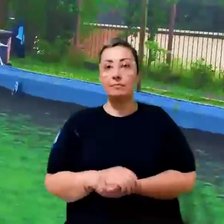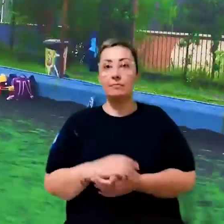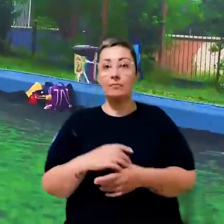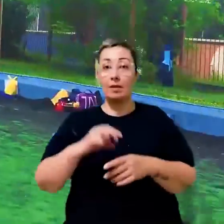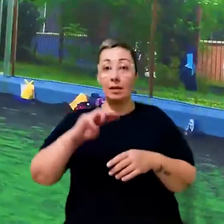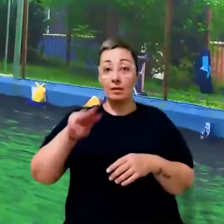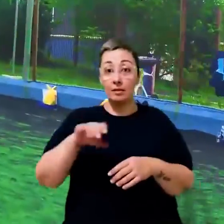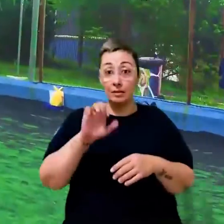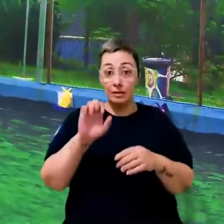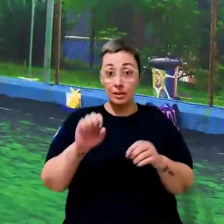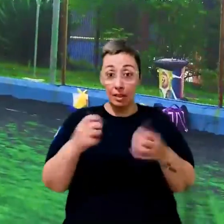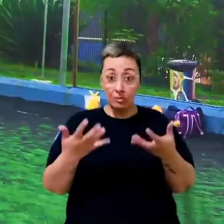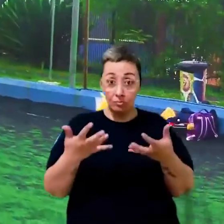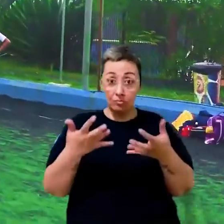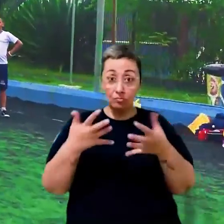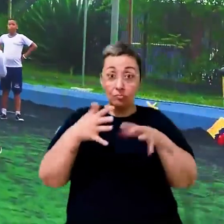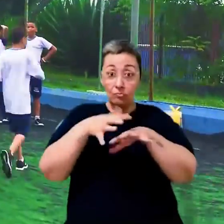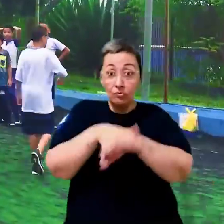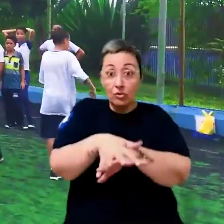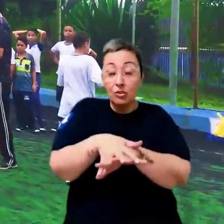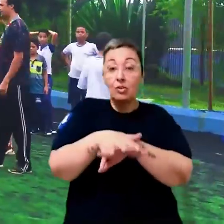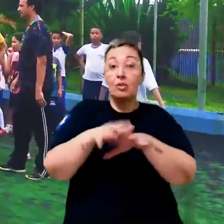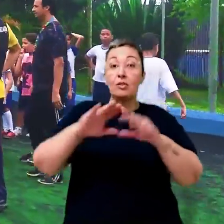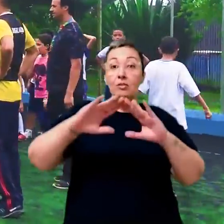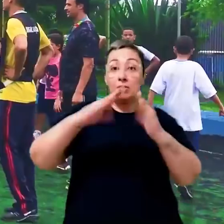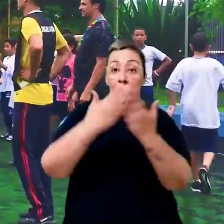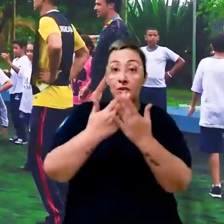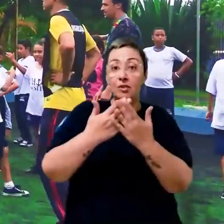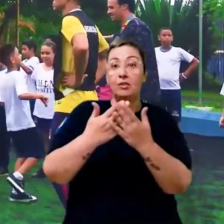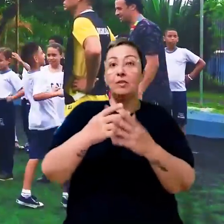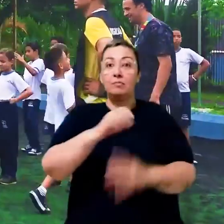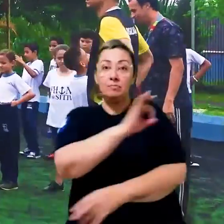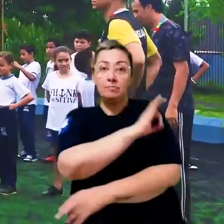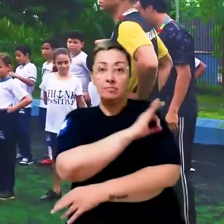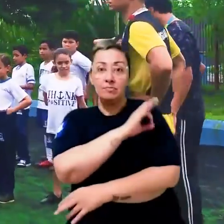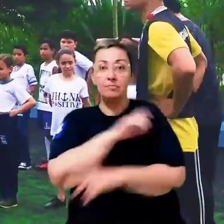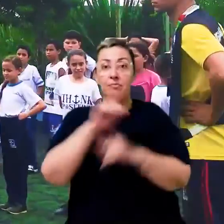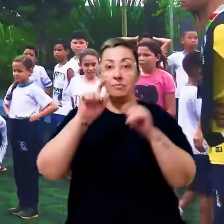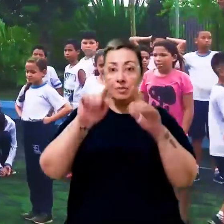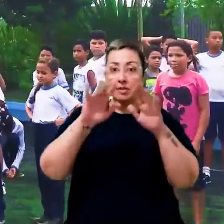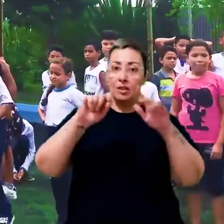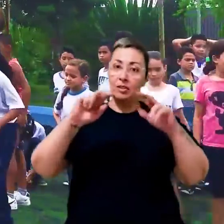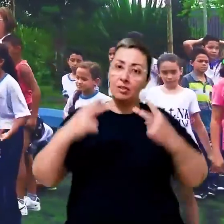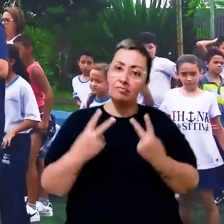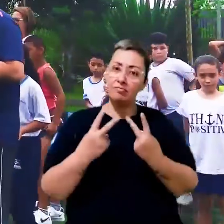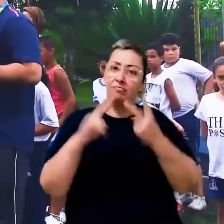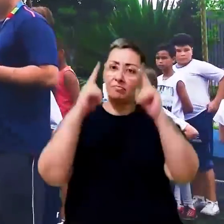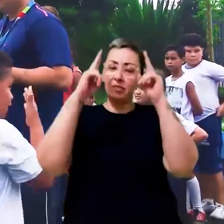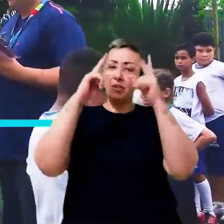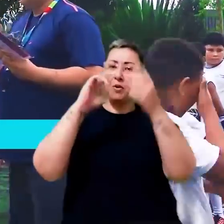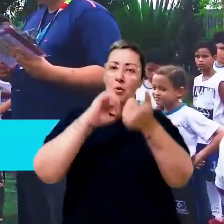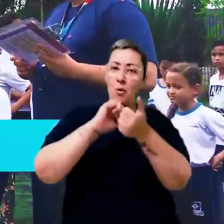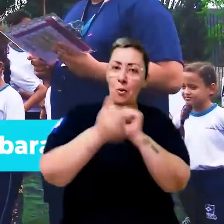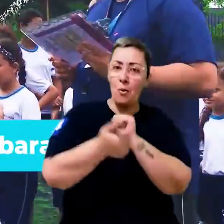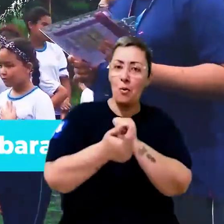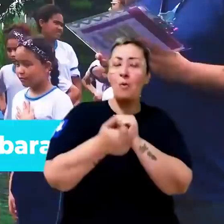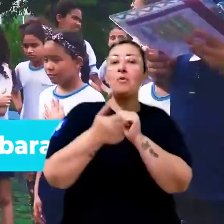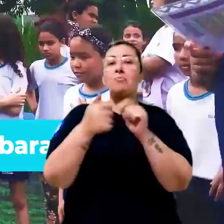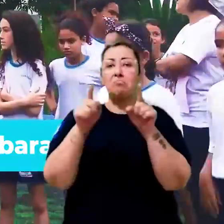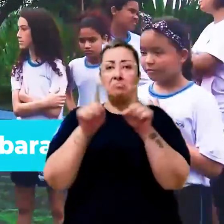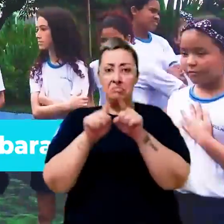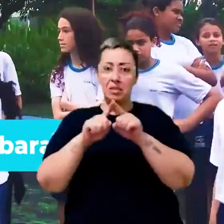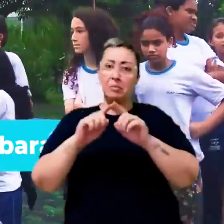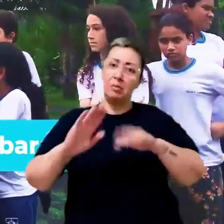Promove a integração entre os alunos das escolas da Prefeitura de Guarulhos e valoriza desde cedo a prática de atividades físicas